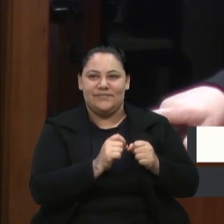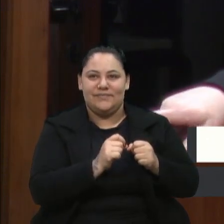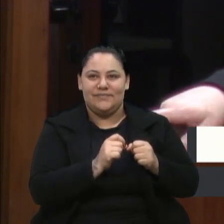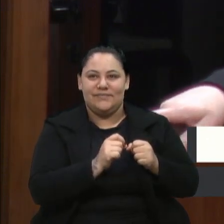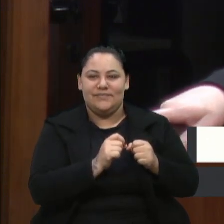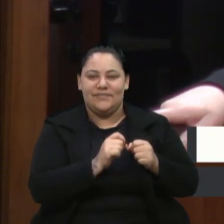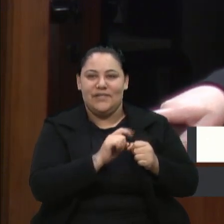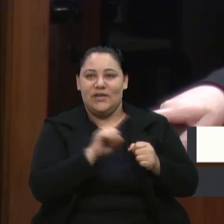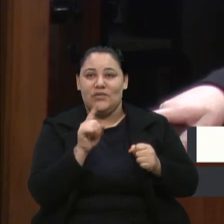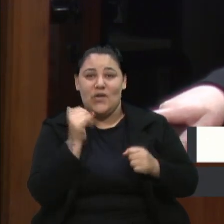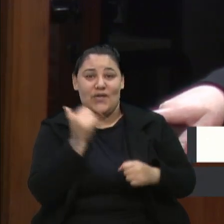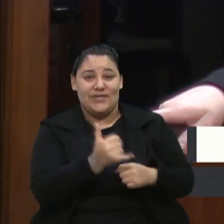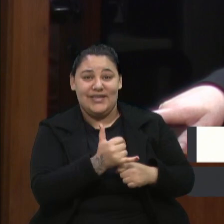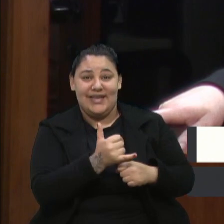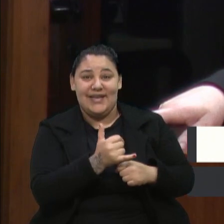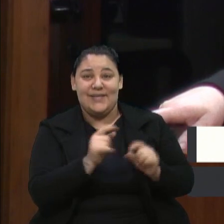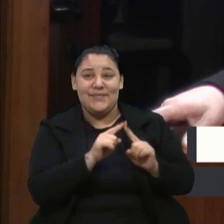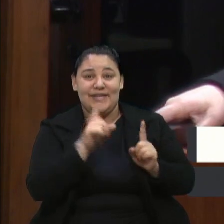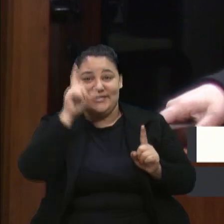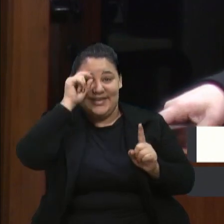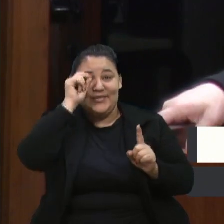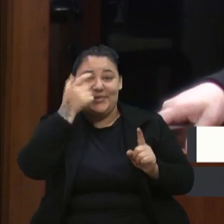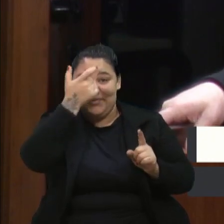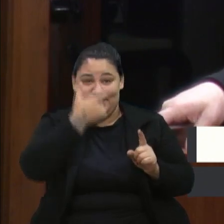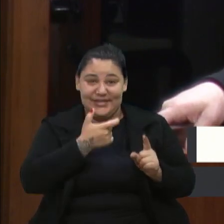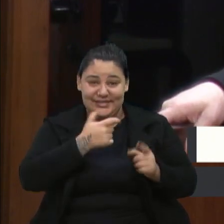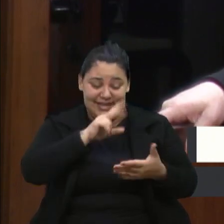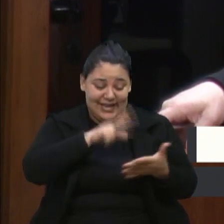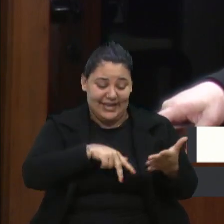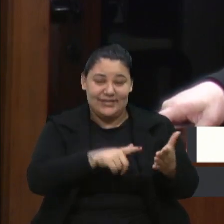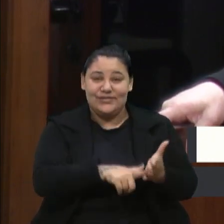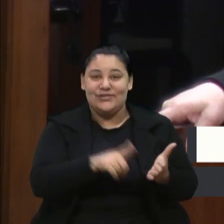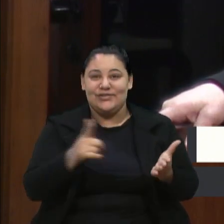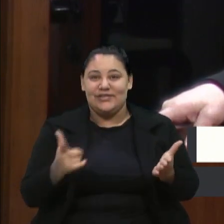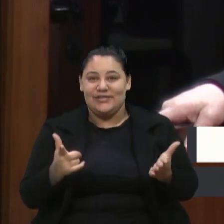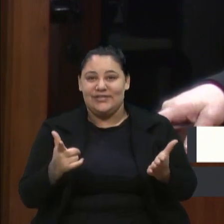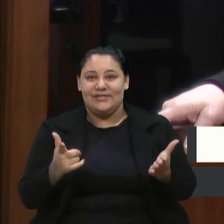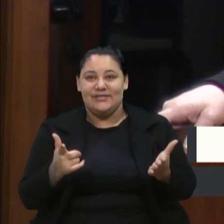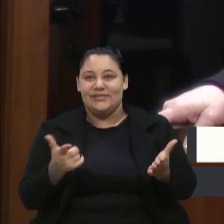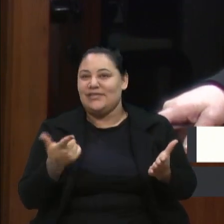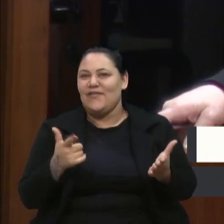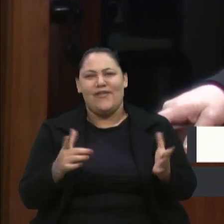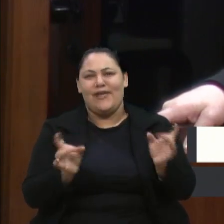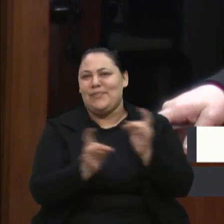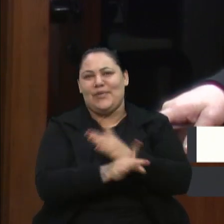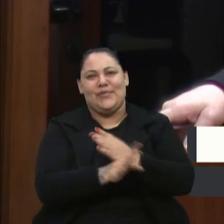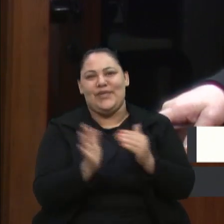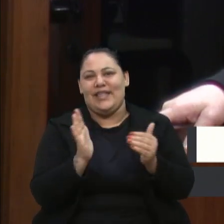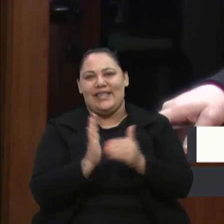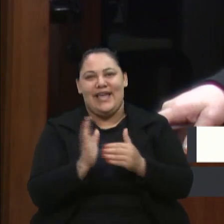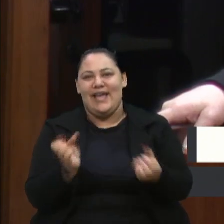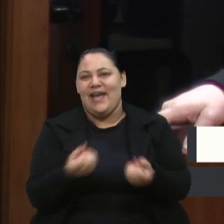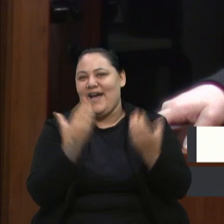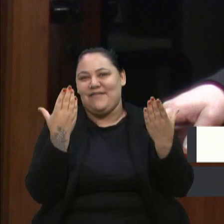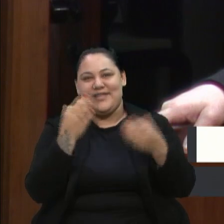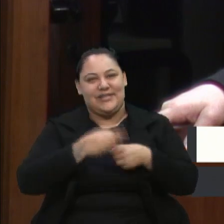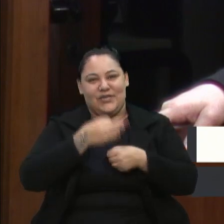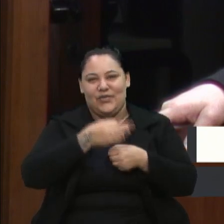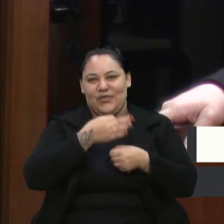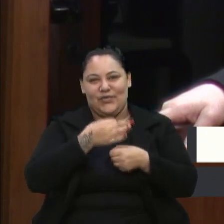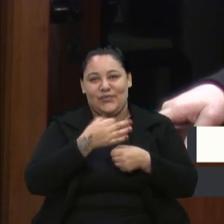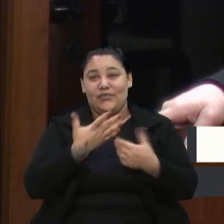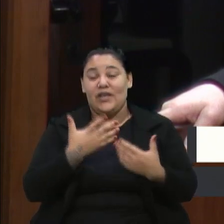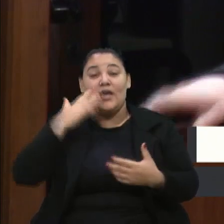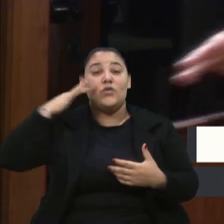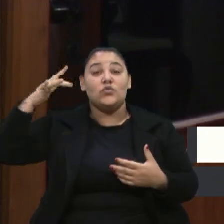mas certamente ele leu o jornal hoje, e não vai sair na Festa da Uva. Era um sonho que eu tinha de ter o